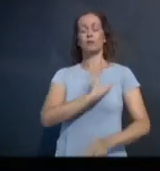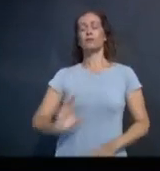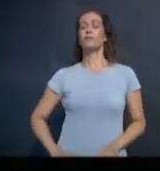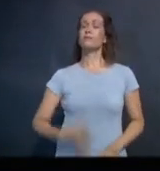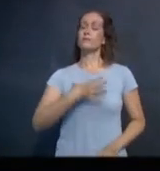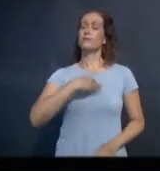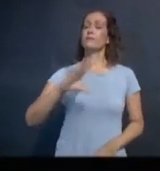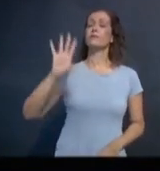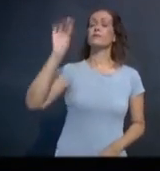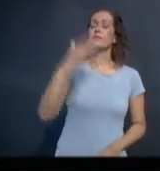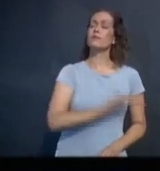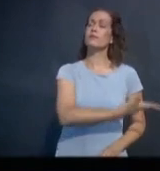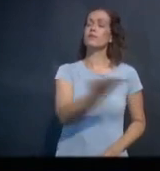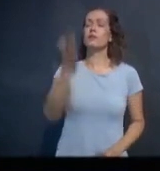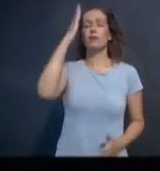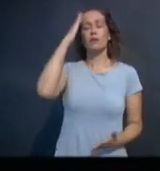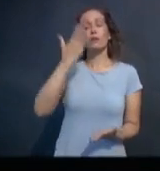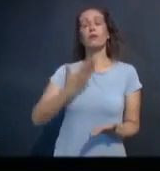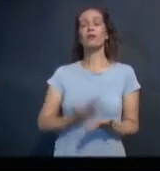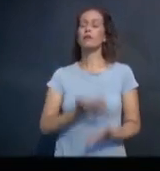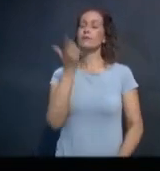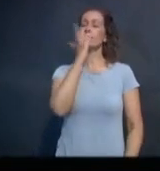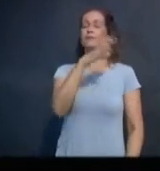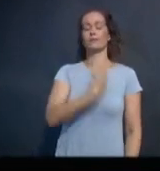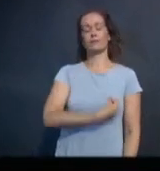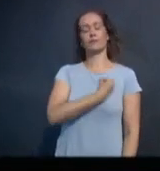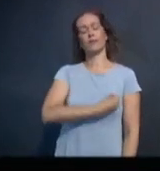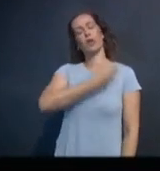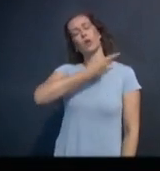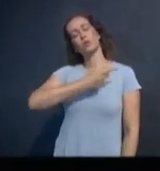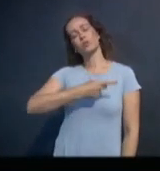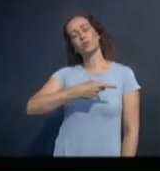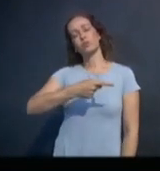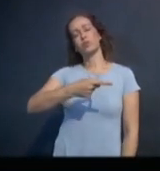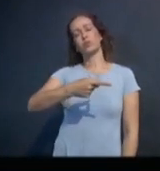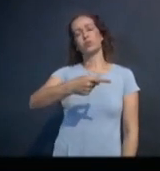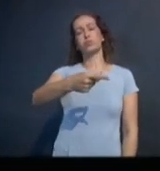E para que, crendo, tenhais vida em seu nome.